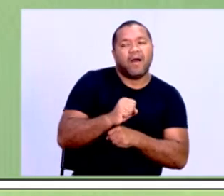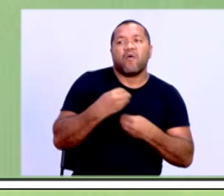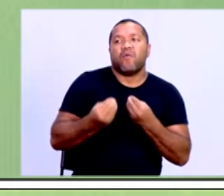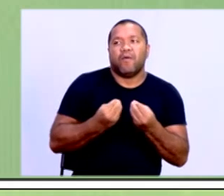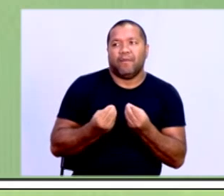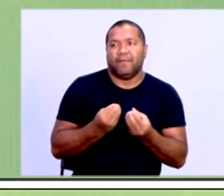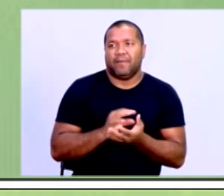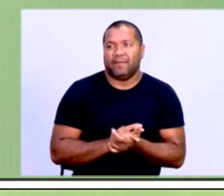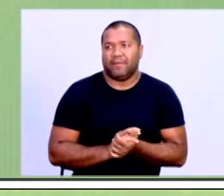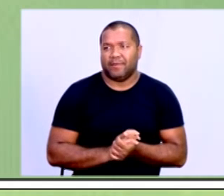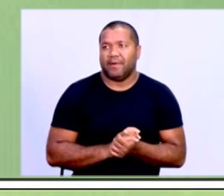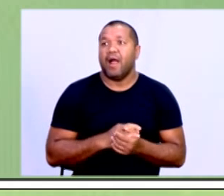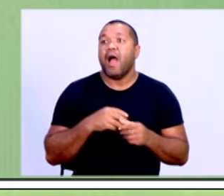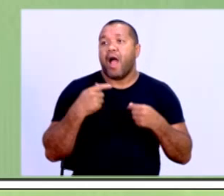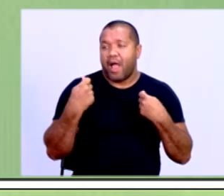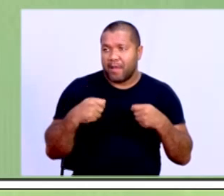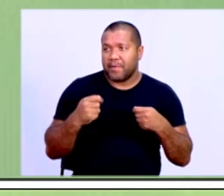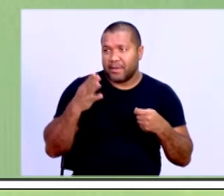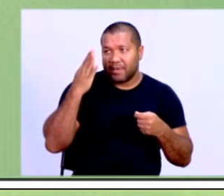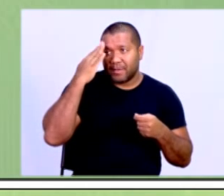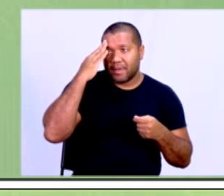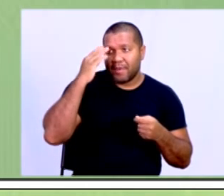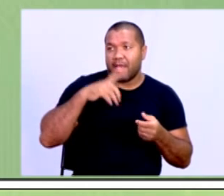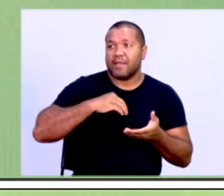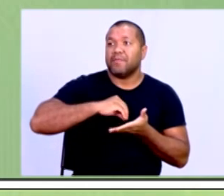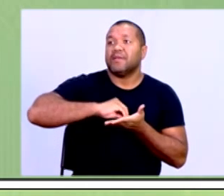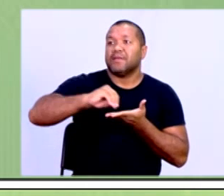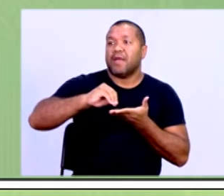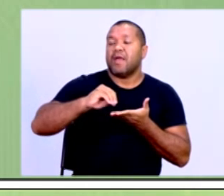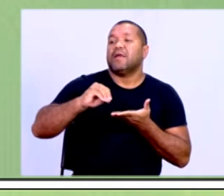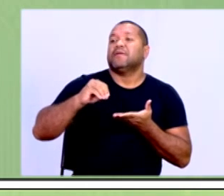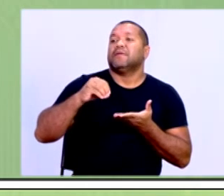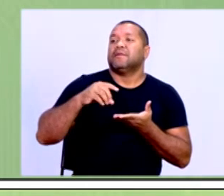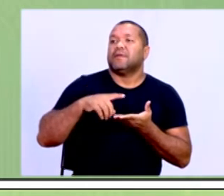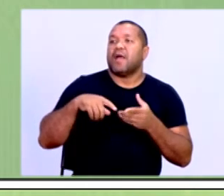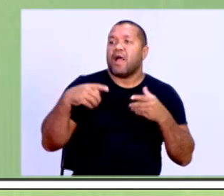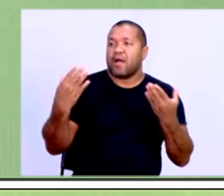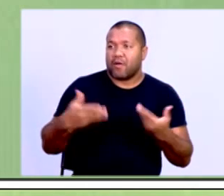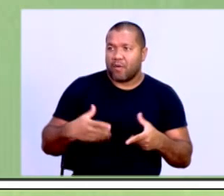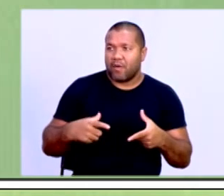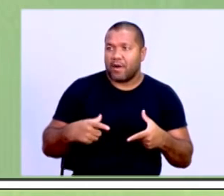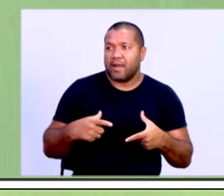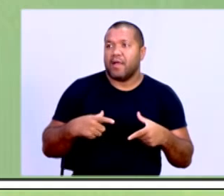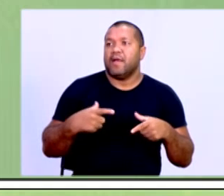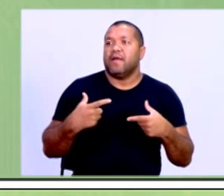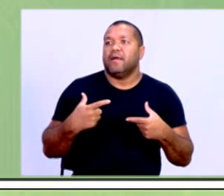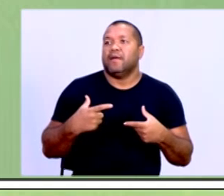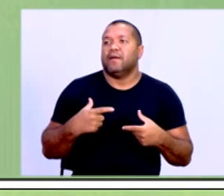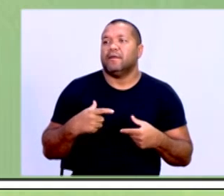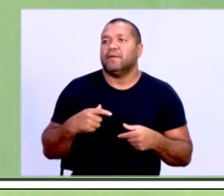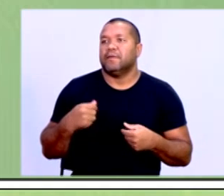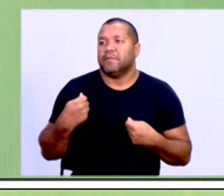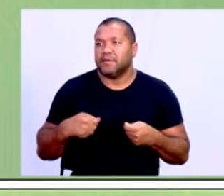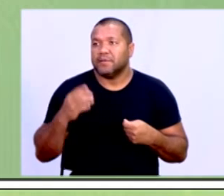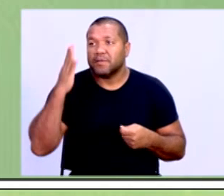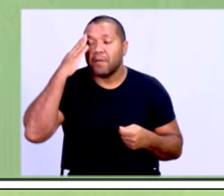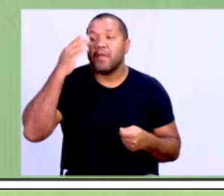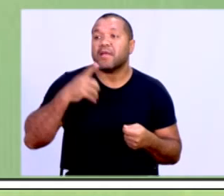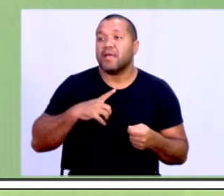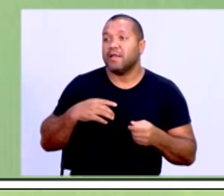Eu tenho as operações, eu criei os métodos e agora eu preciso fazer com que eles se